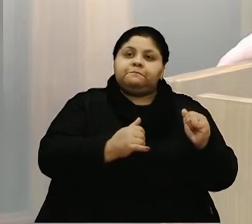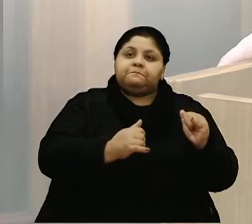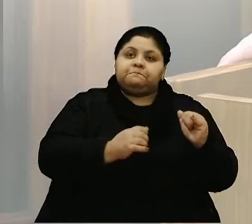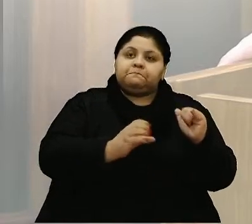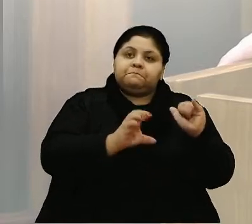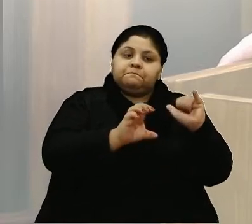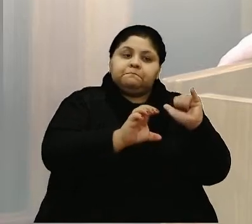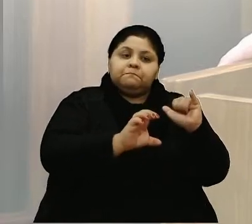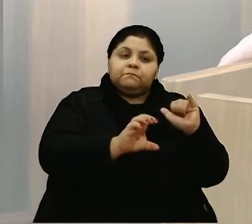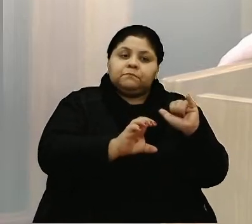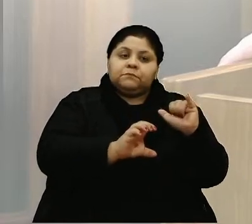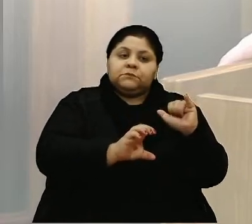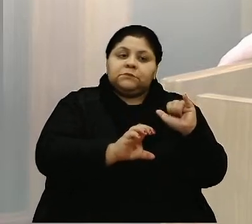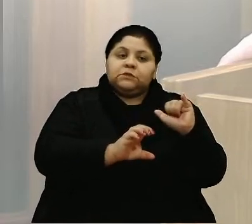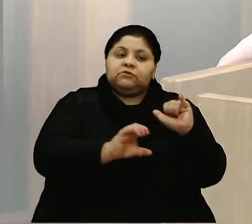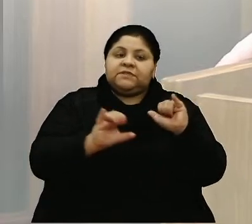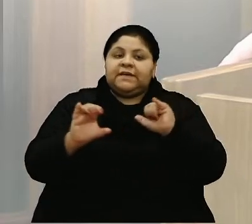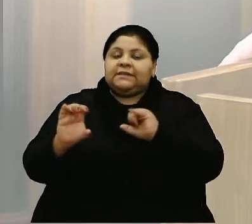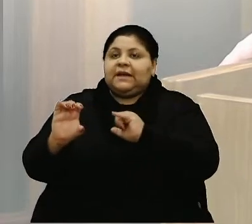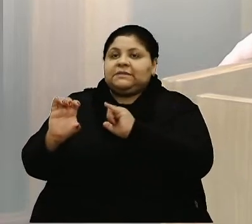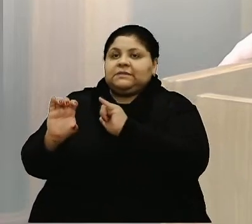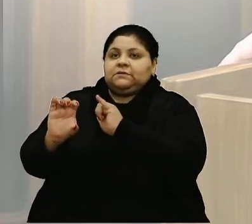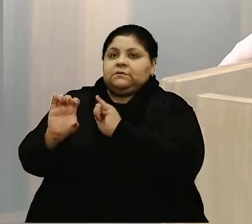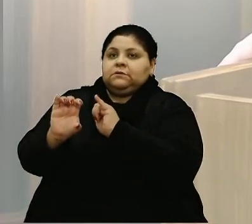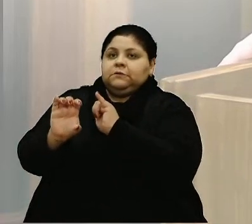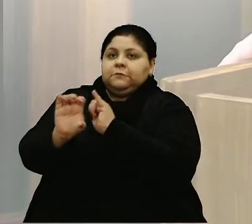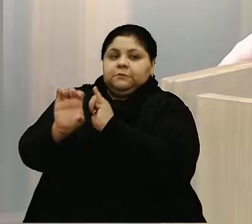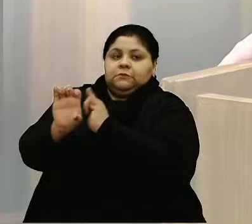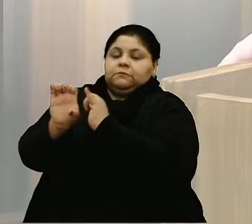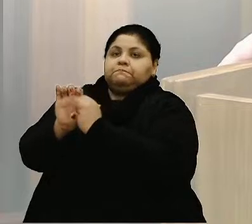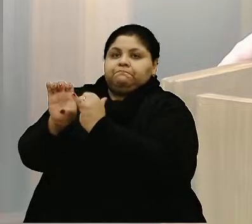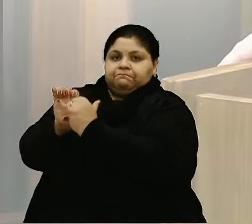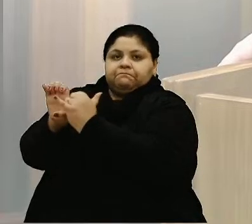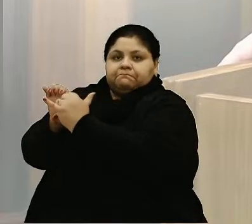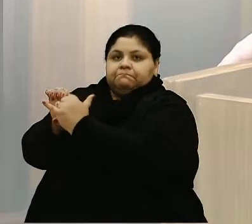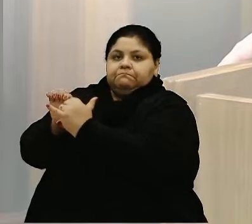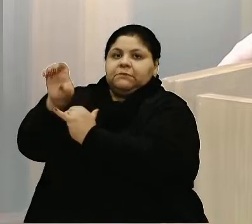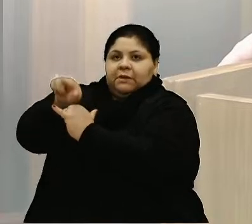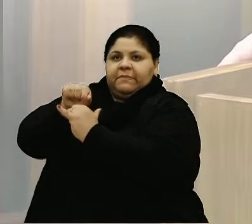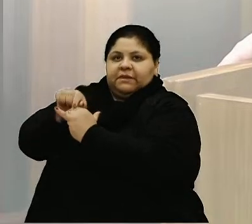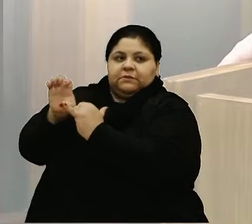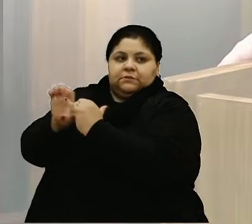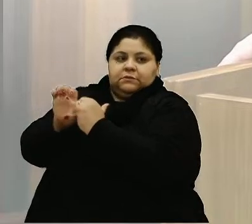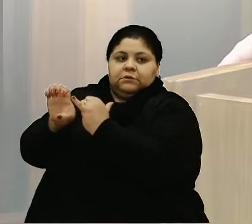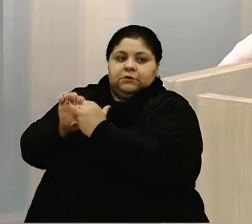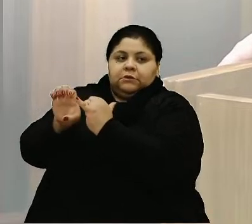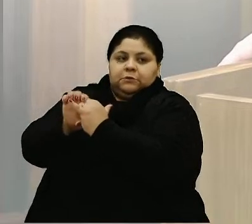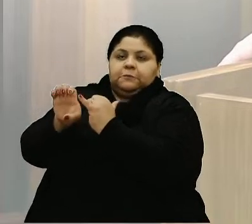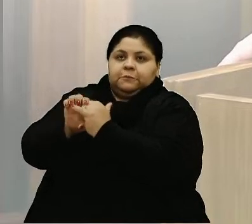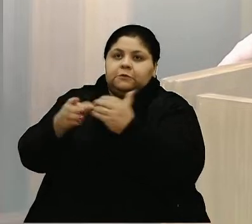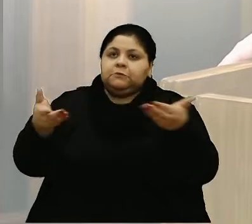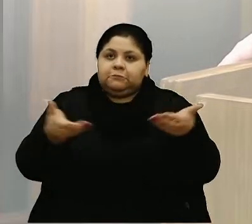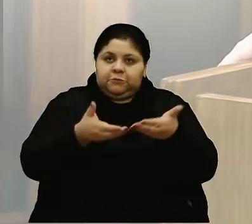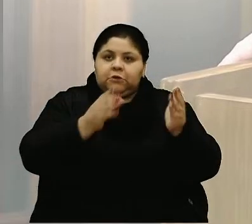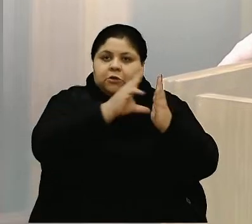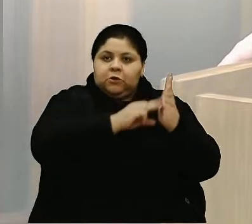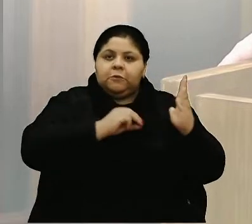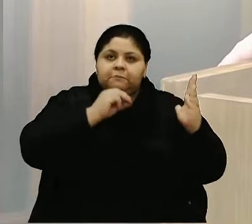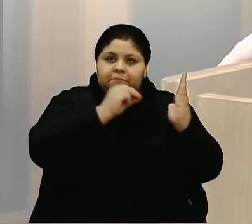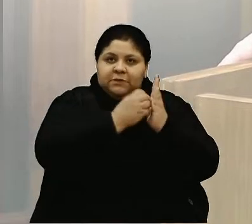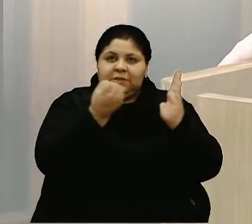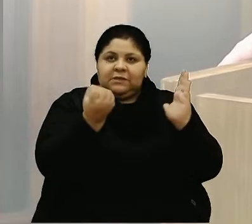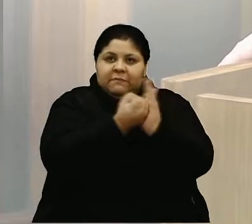concessionária Toyota, passando a oferecer, além dos veículos seminovos, os já consolidados modelos da marca